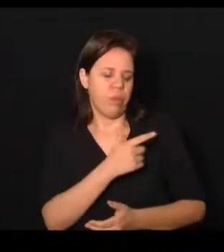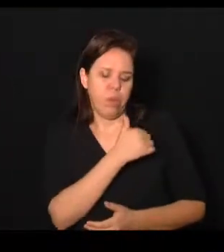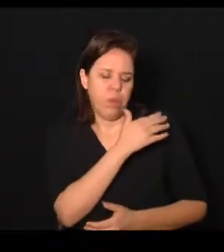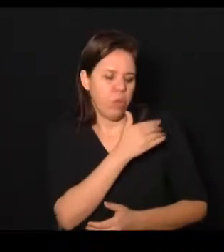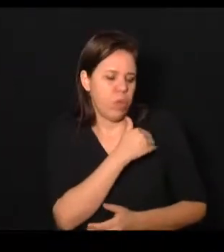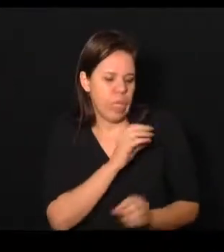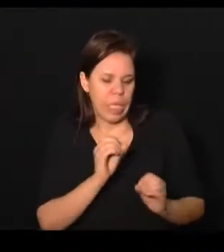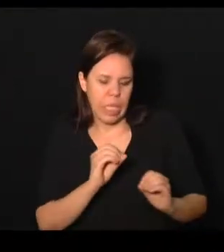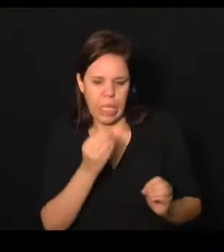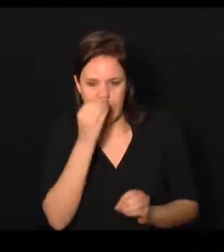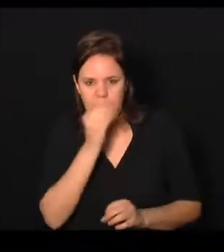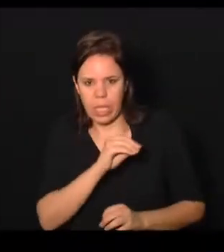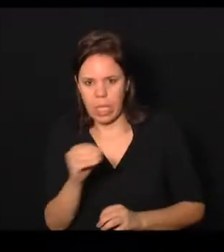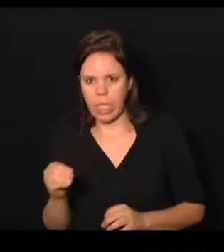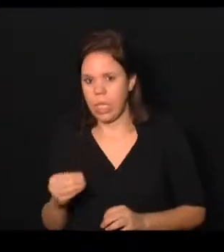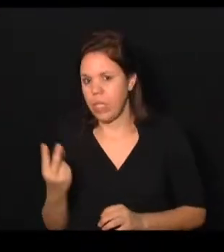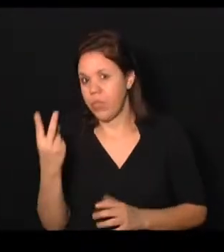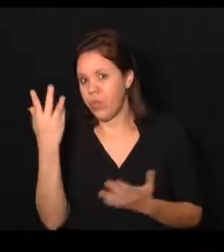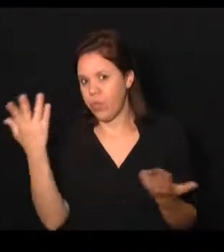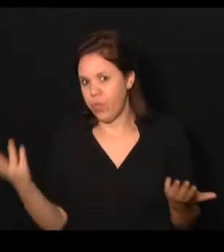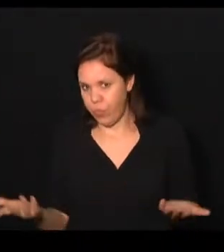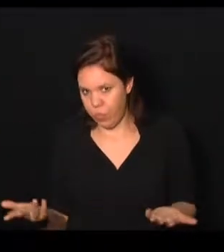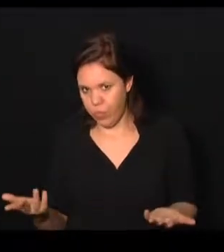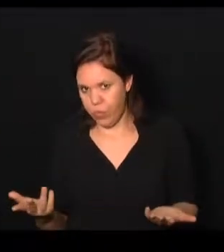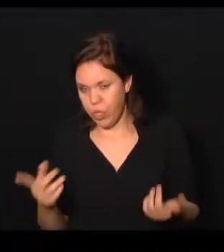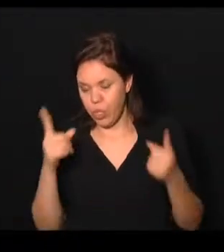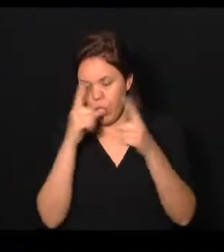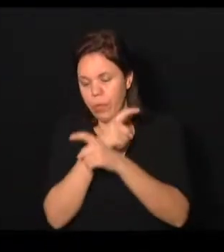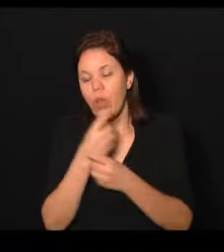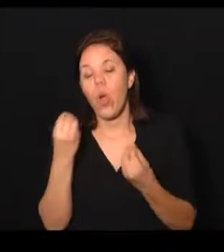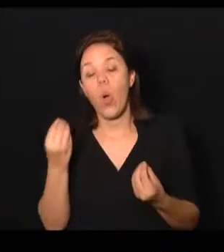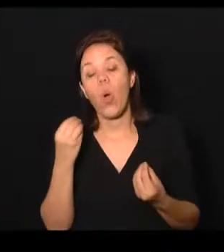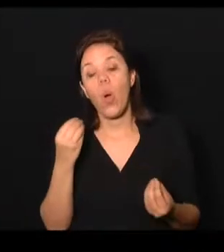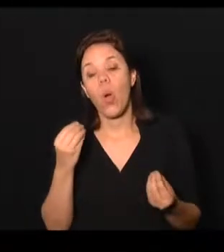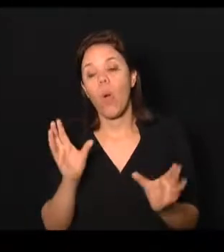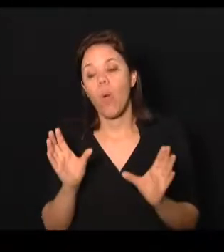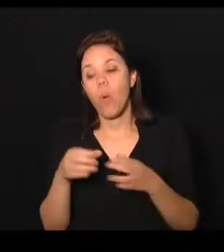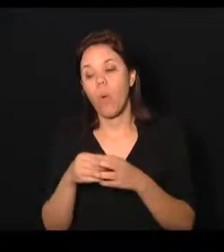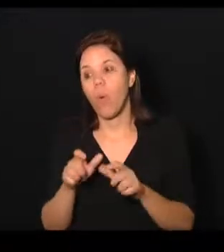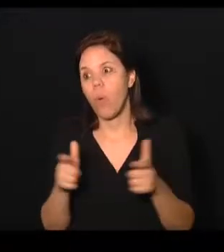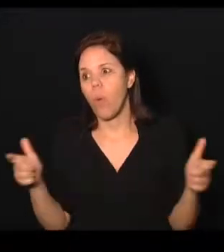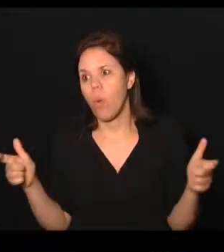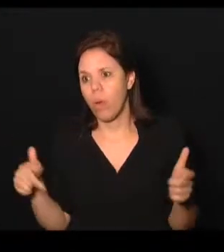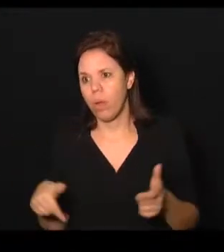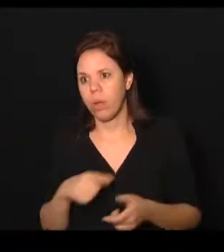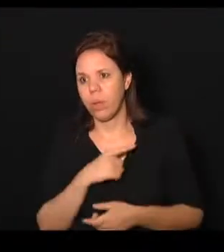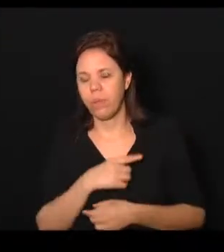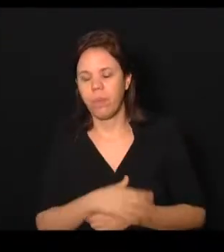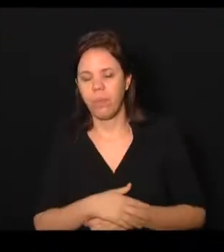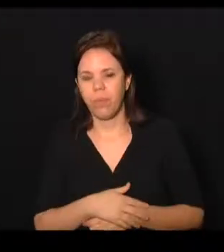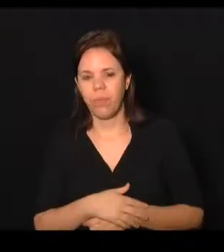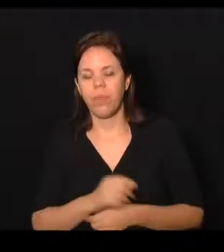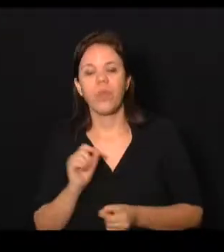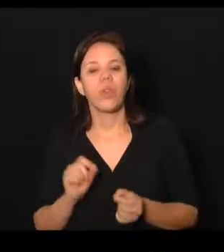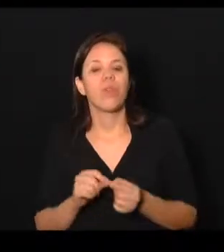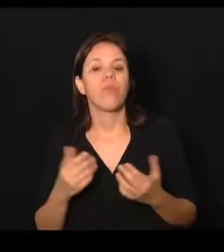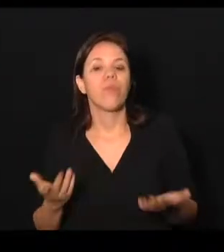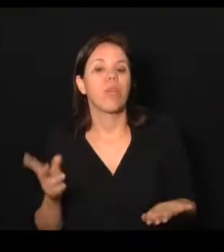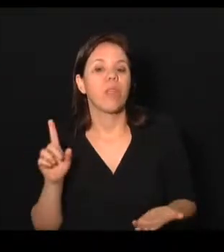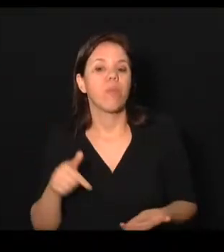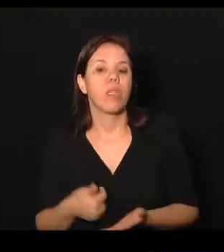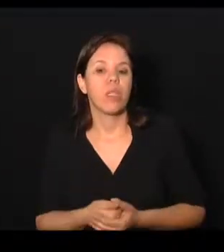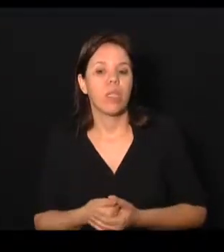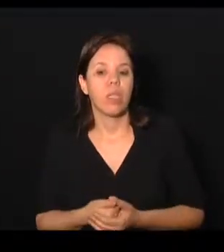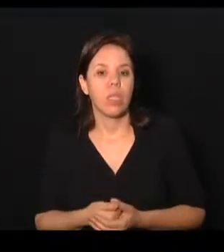preconceitos, nem ter juízo de valor. Então, é muito difícil a gente estabelecer isso numa comunidade tão grande como a gente tem. O que a gente faz para isso, então?